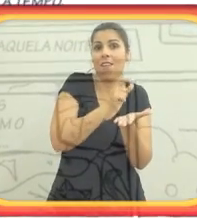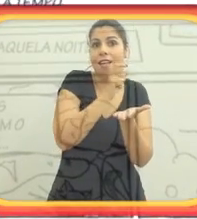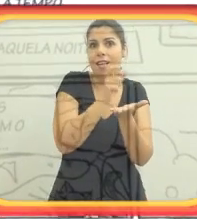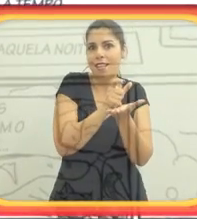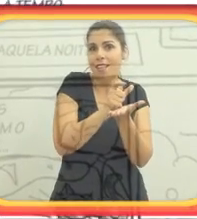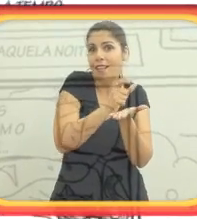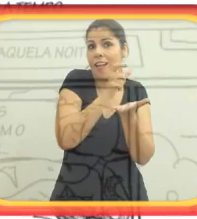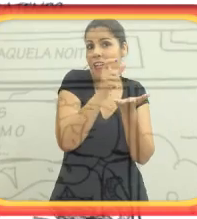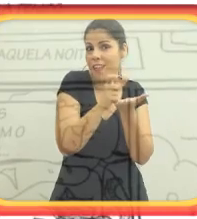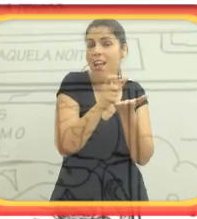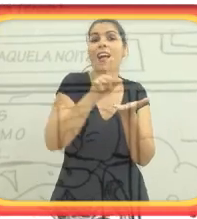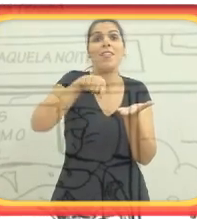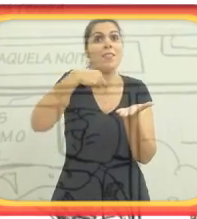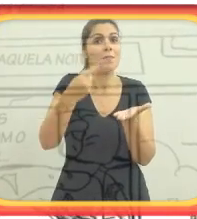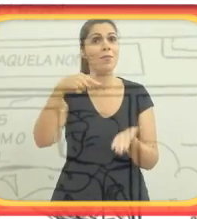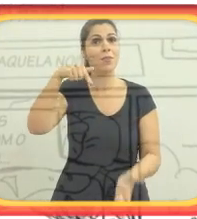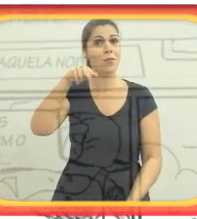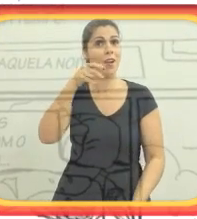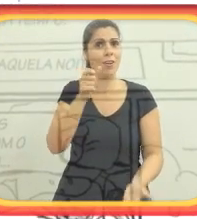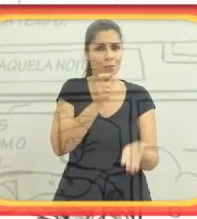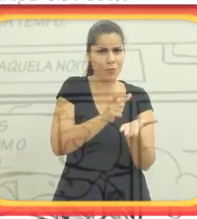E aprendi